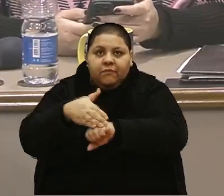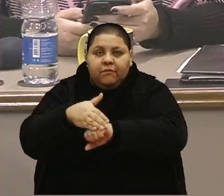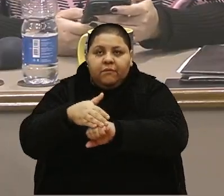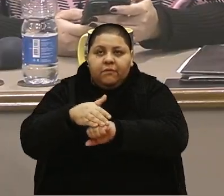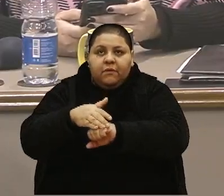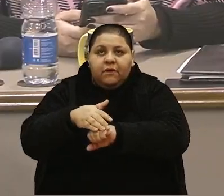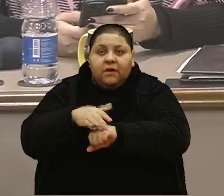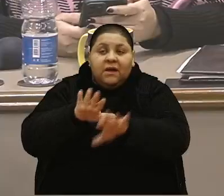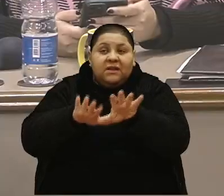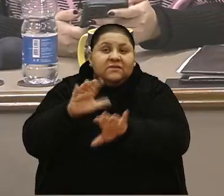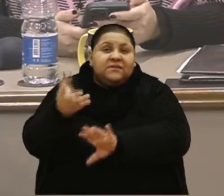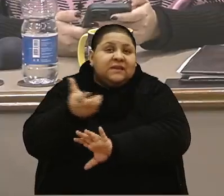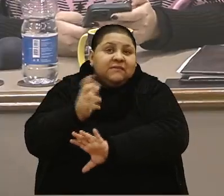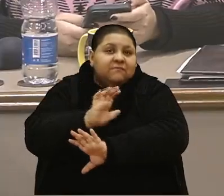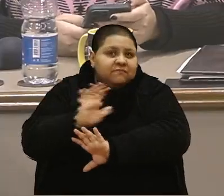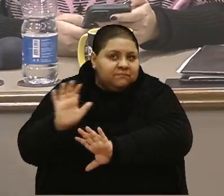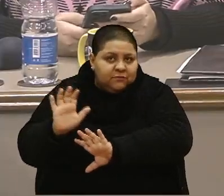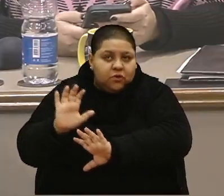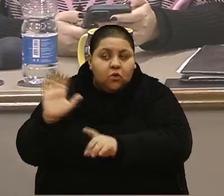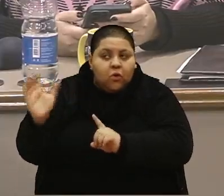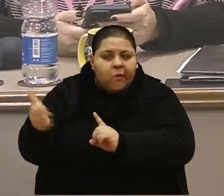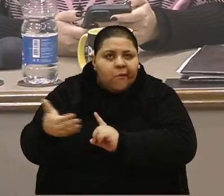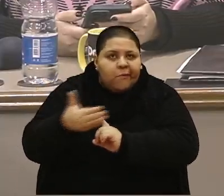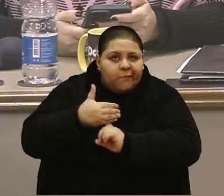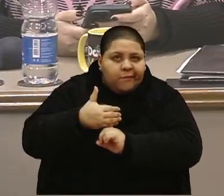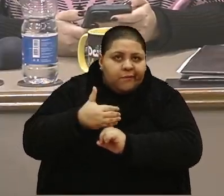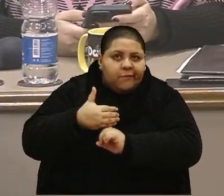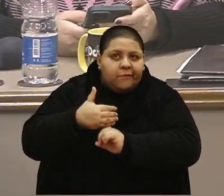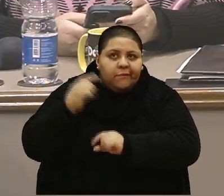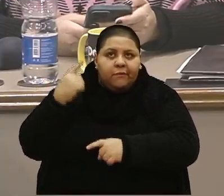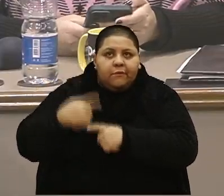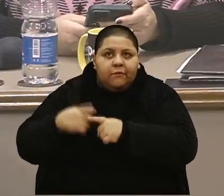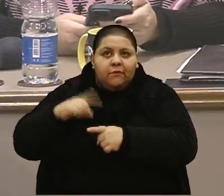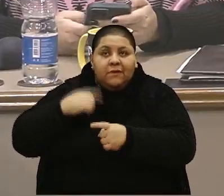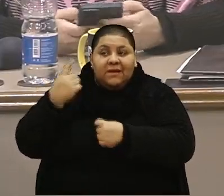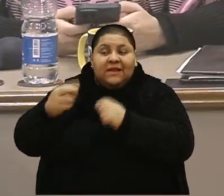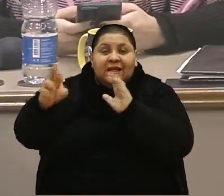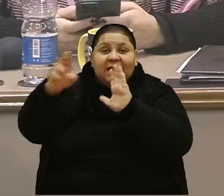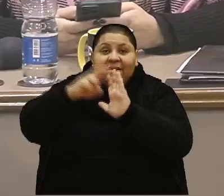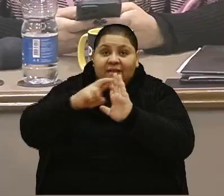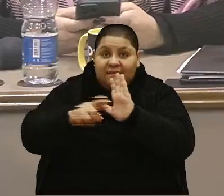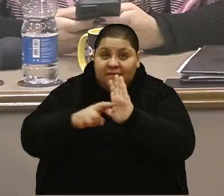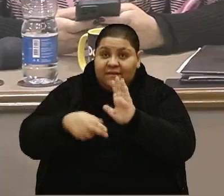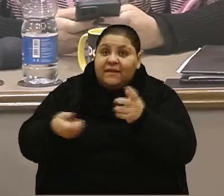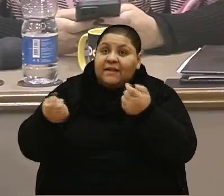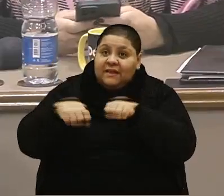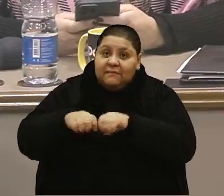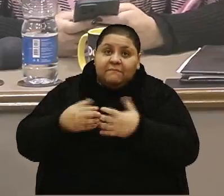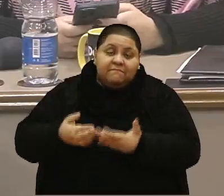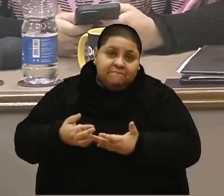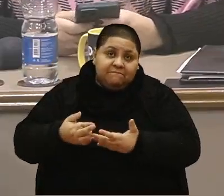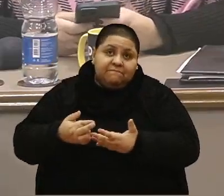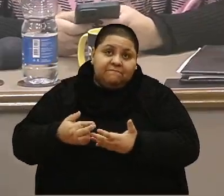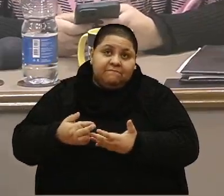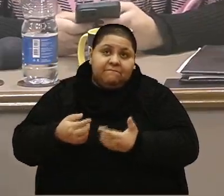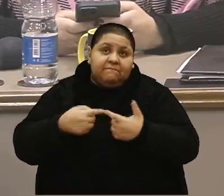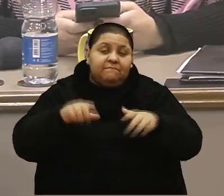todos querem o acolhimento, né? Até porque tem alguns regramentos, né, que são necessários também. Né? Mas